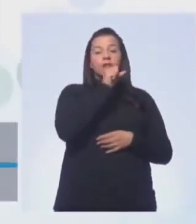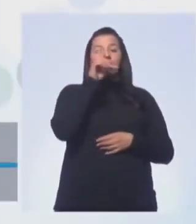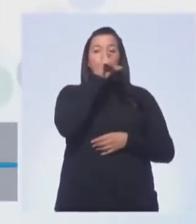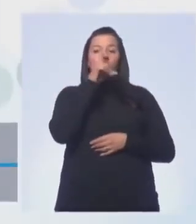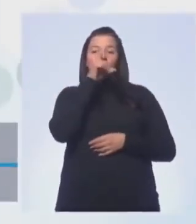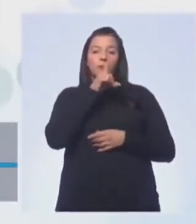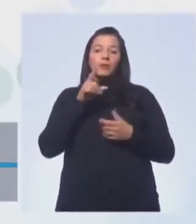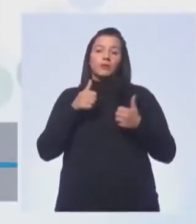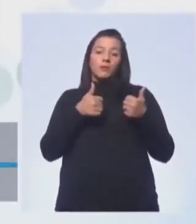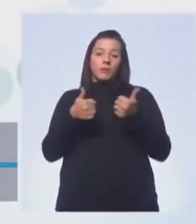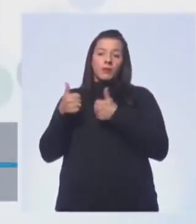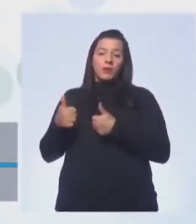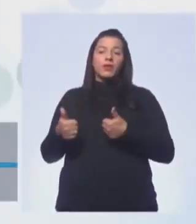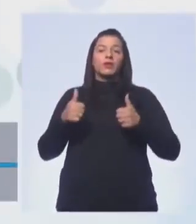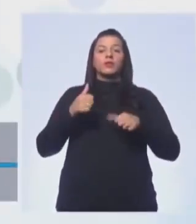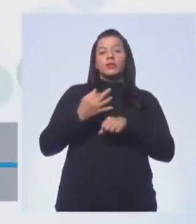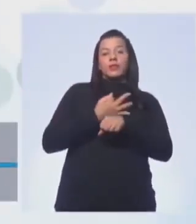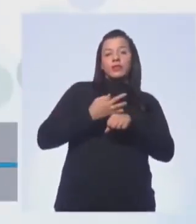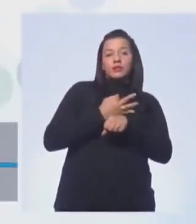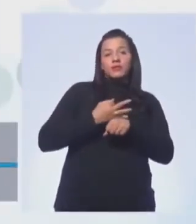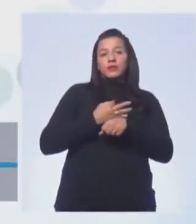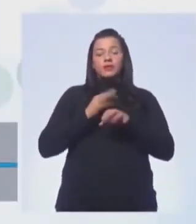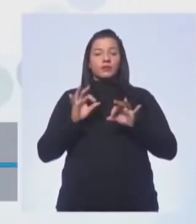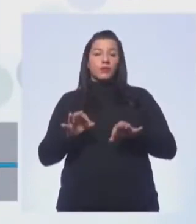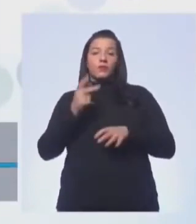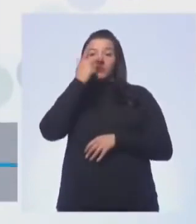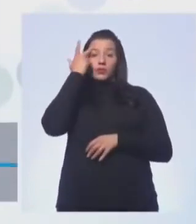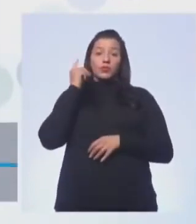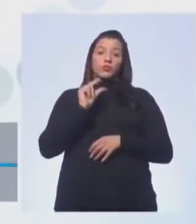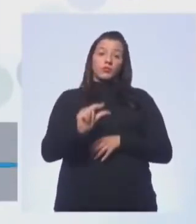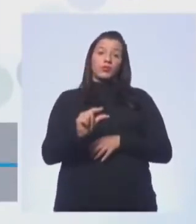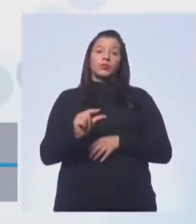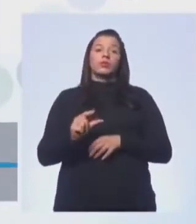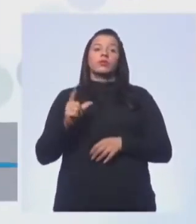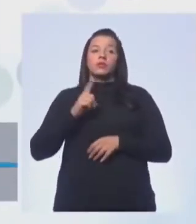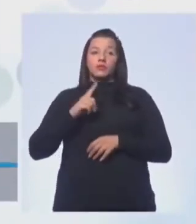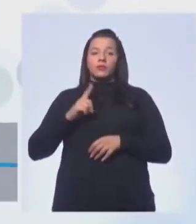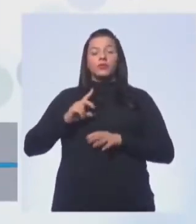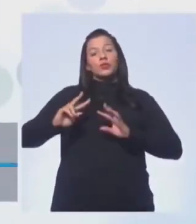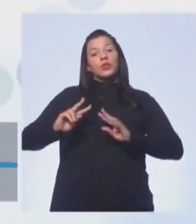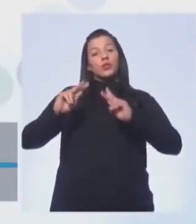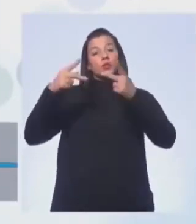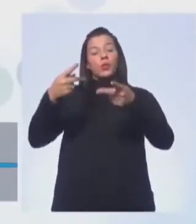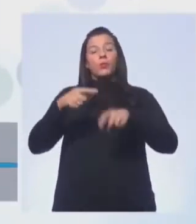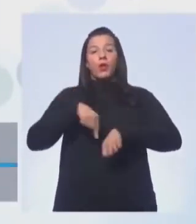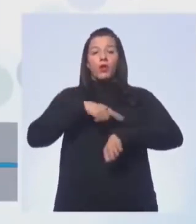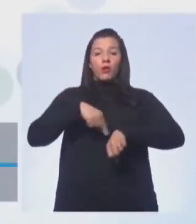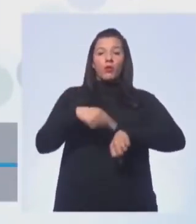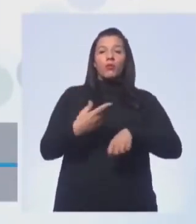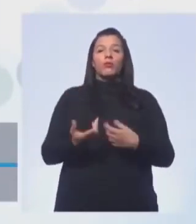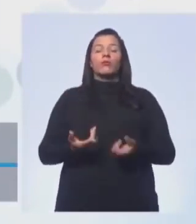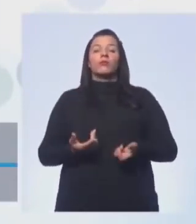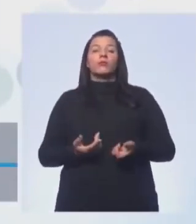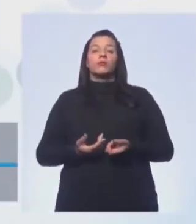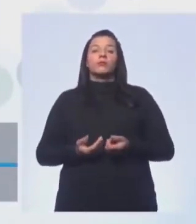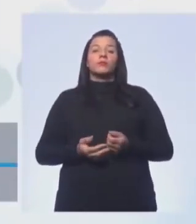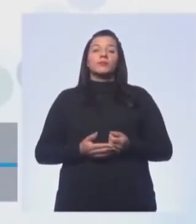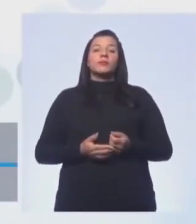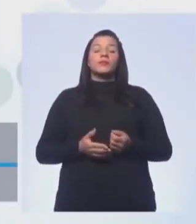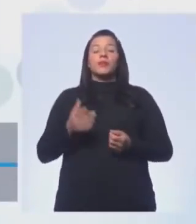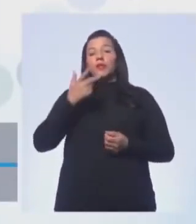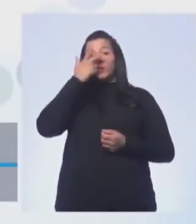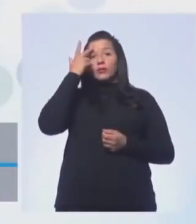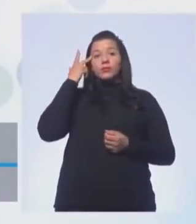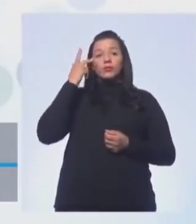bonitinho, né? Tem as férias direitinho. São poucas. Tem muita gente que tem dupla jornada e etc e tal. Então, assim, que as pessoas não